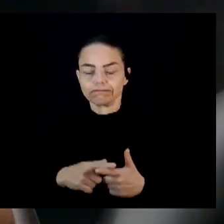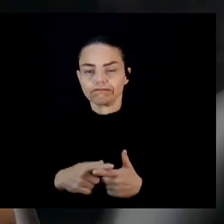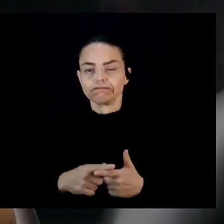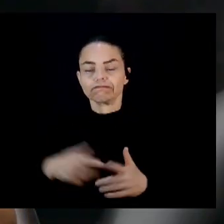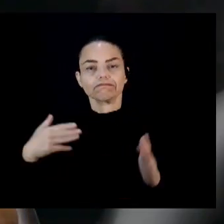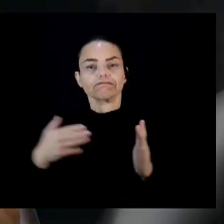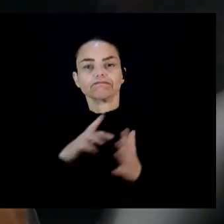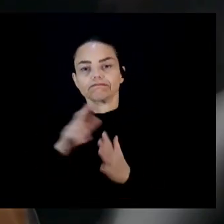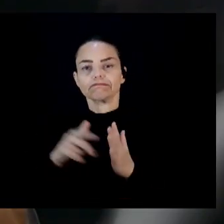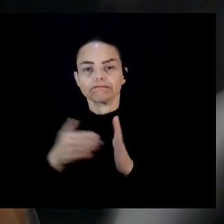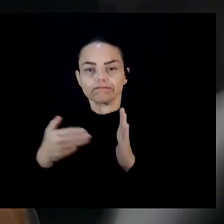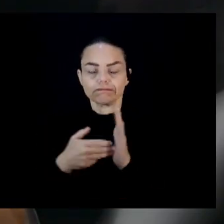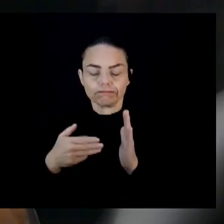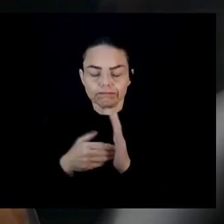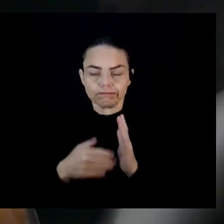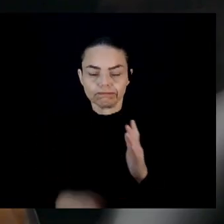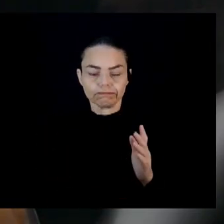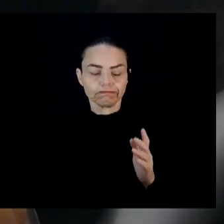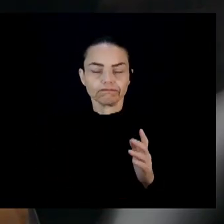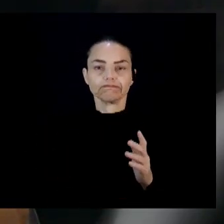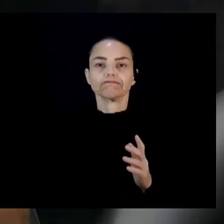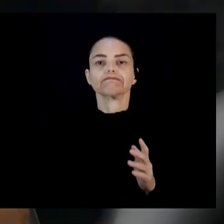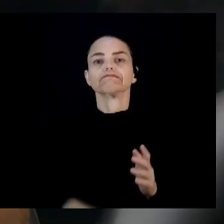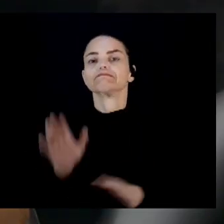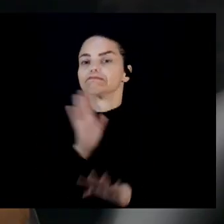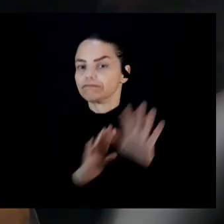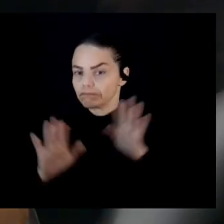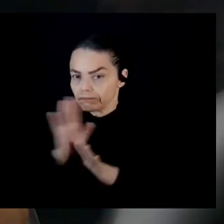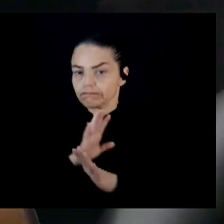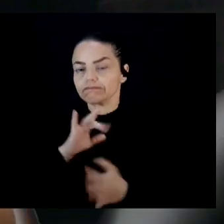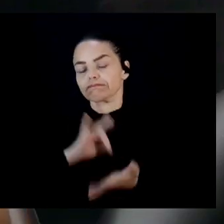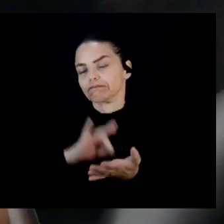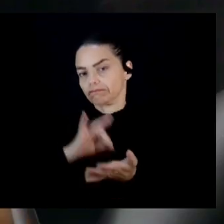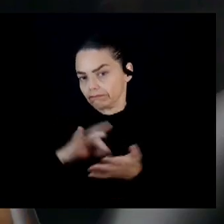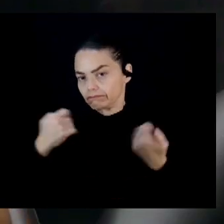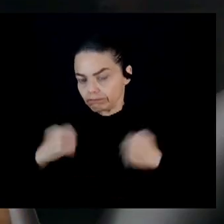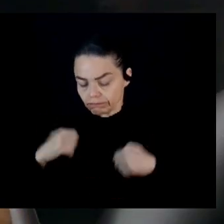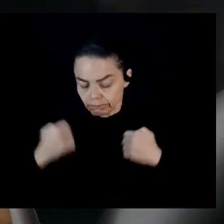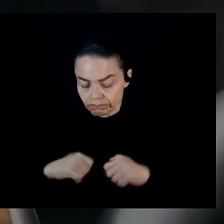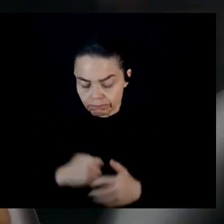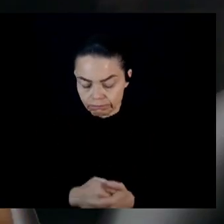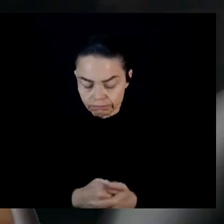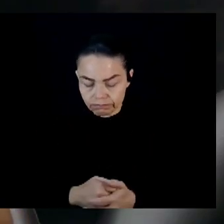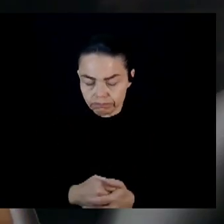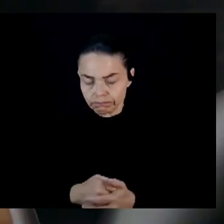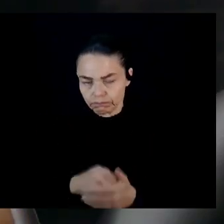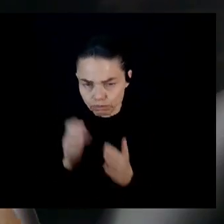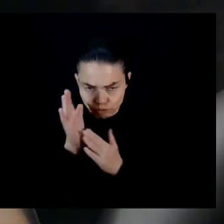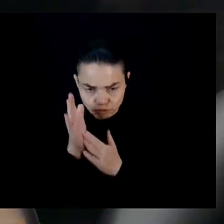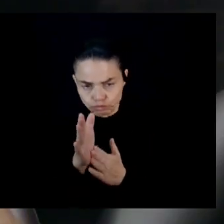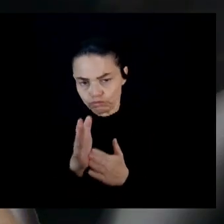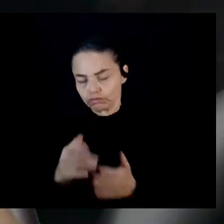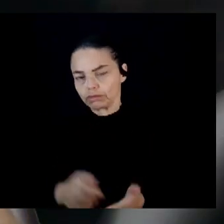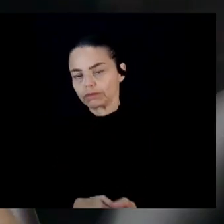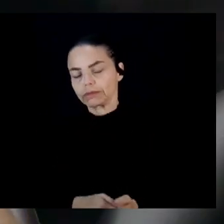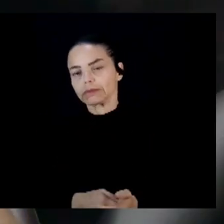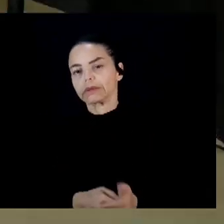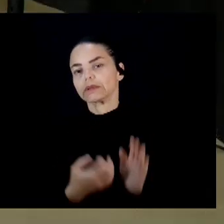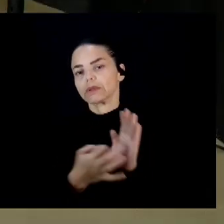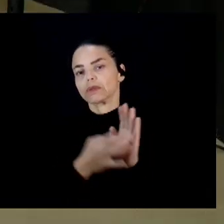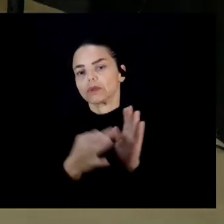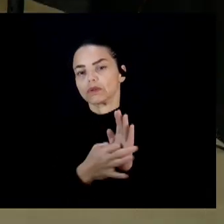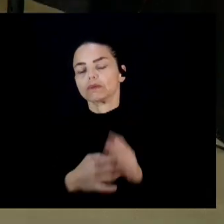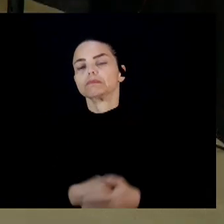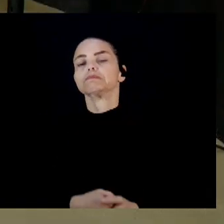eles serem precisos. Então é preciso um pouco de cuidado, realmente, para seguir à risca essas indicações. Sim, então quer